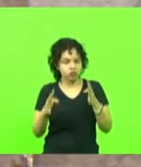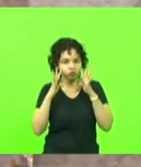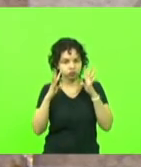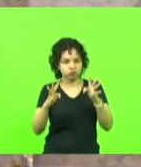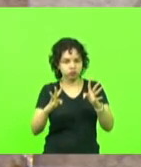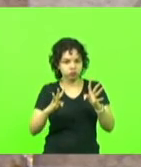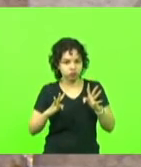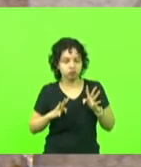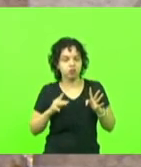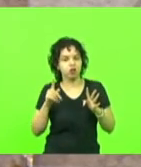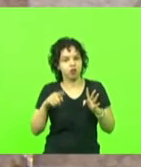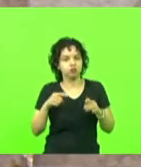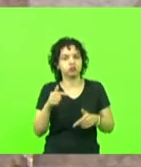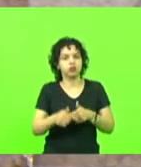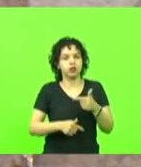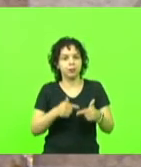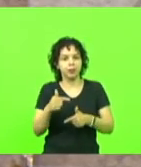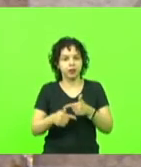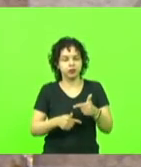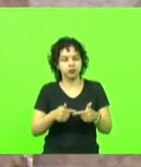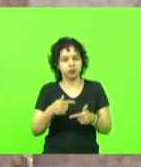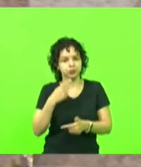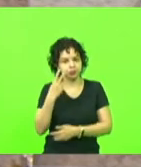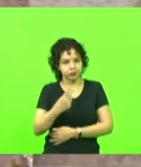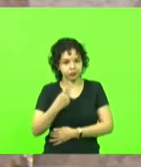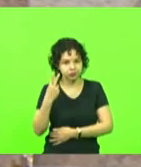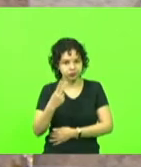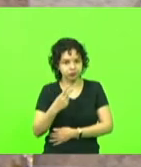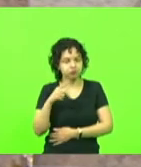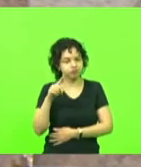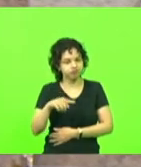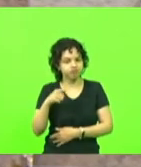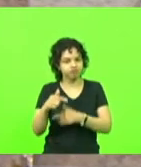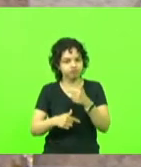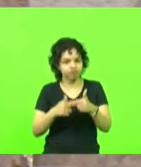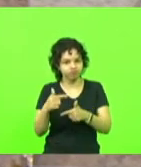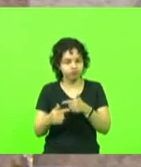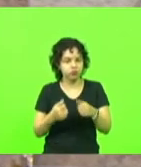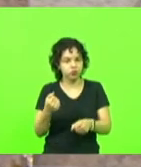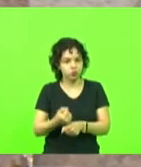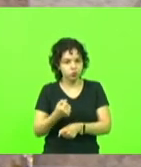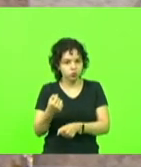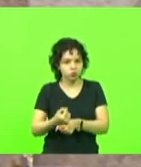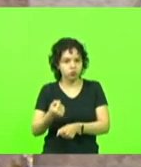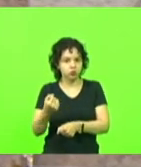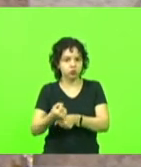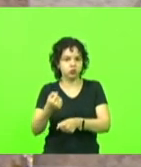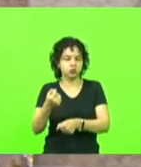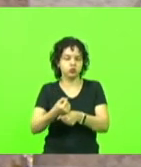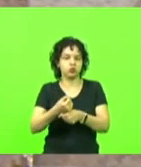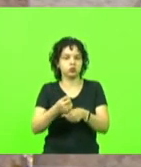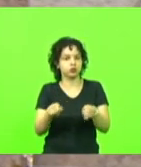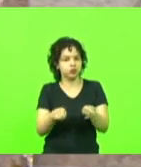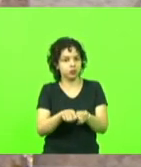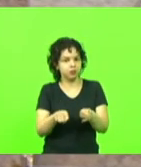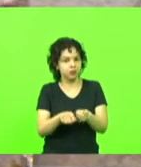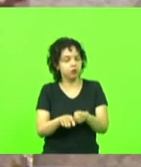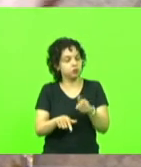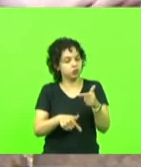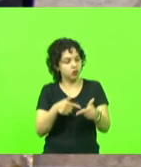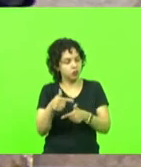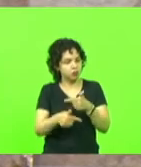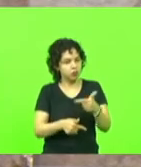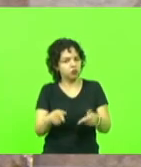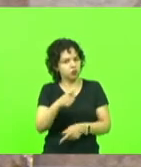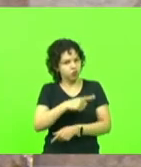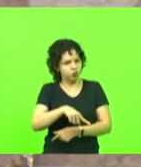esse é o trabalho da política, esse é o trabalho de construção. mas também um trabalho que a gente tem que dizer,